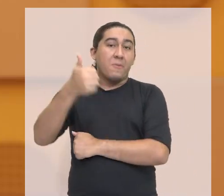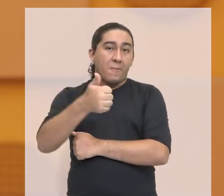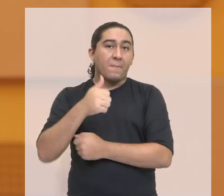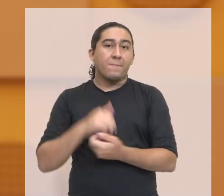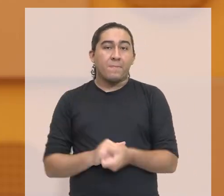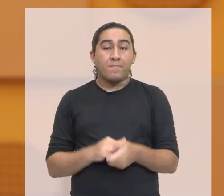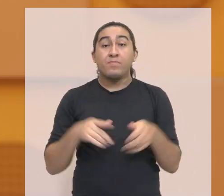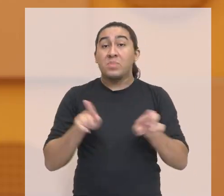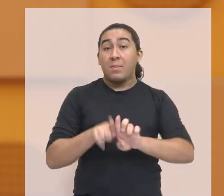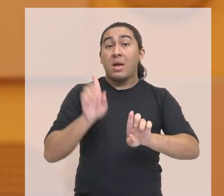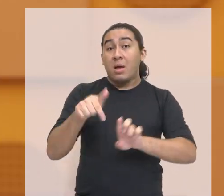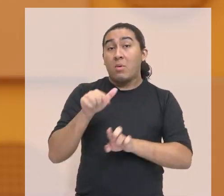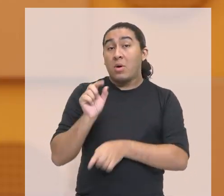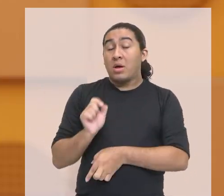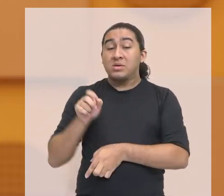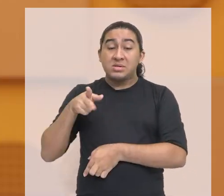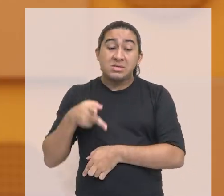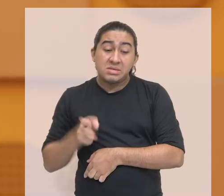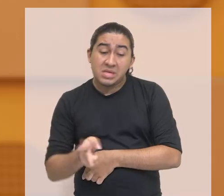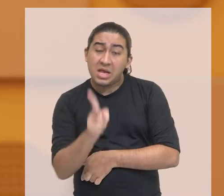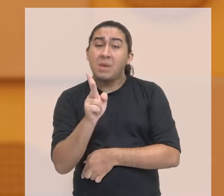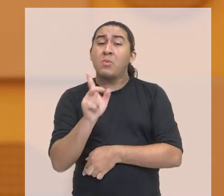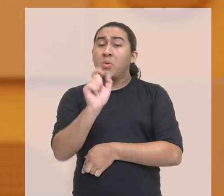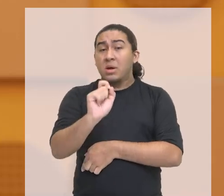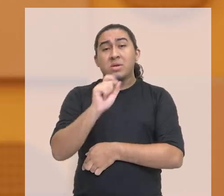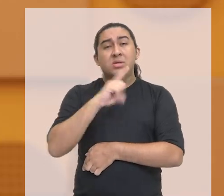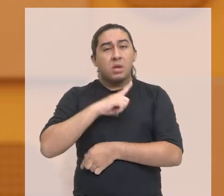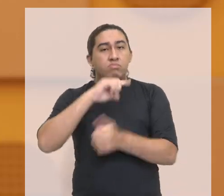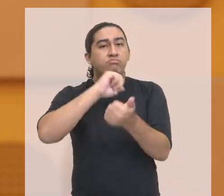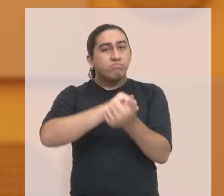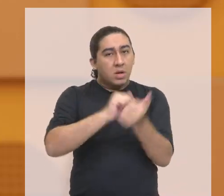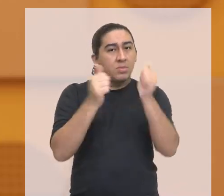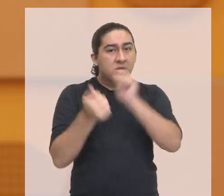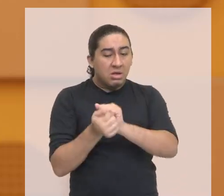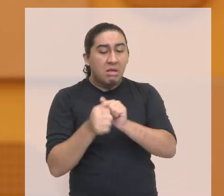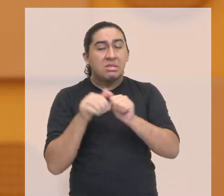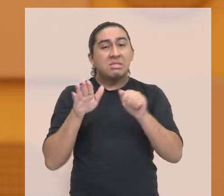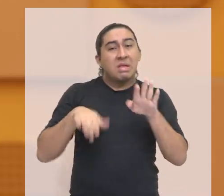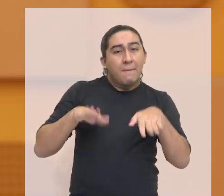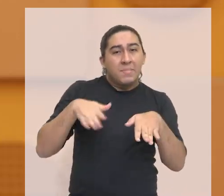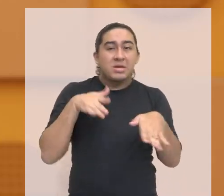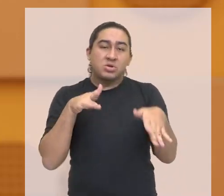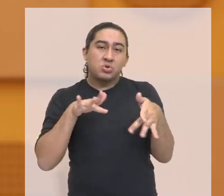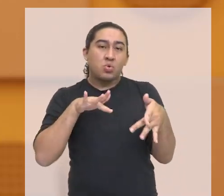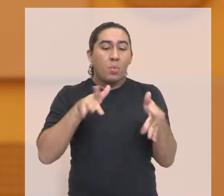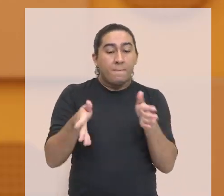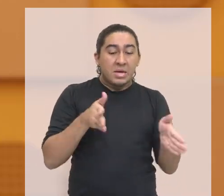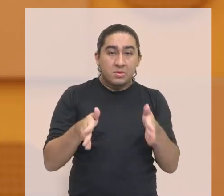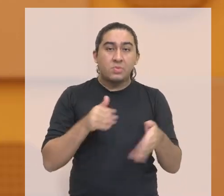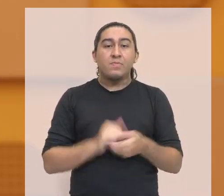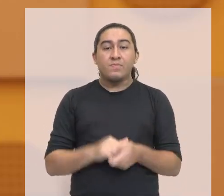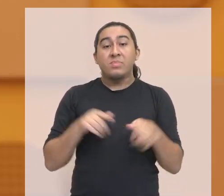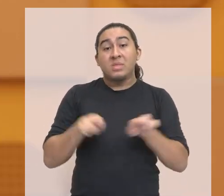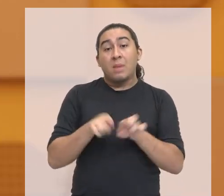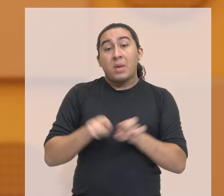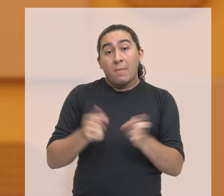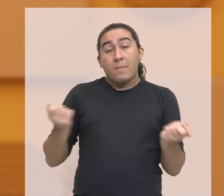elas estão ali sempre cada vez mais se adaptando e se evoluindo. E cabe, né, a